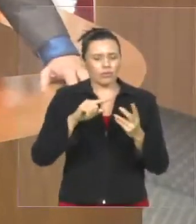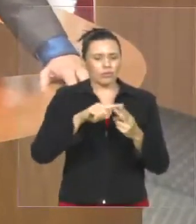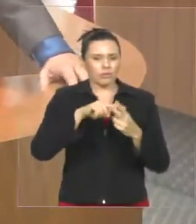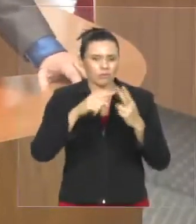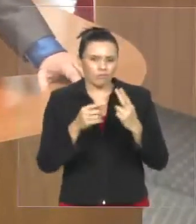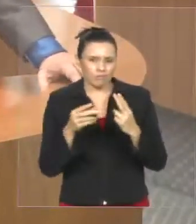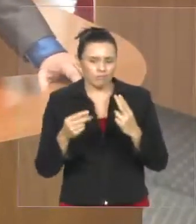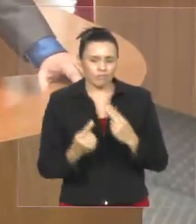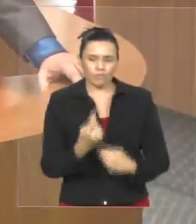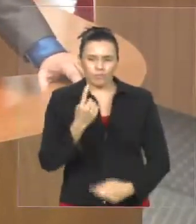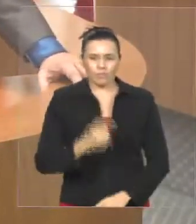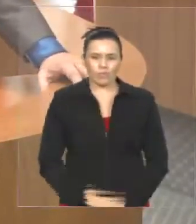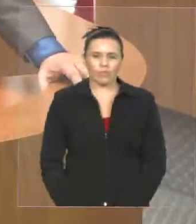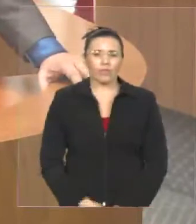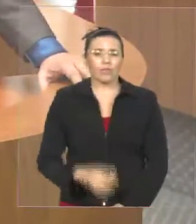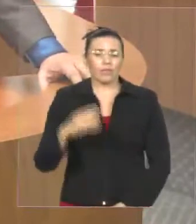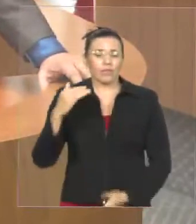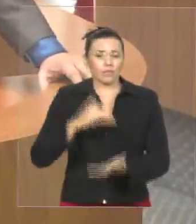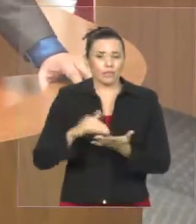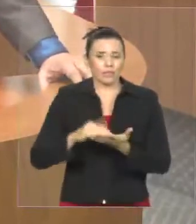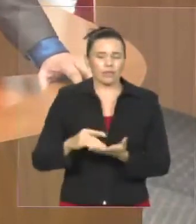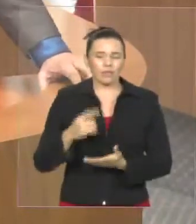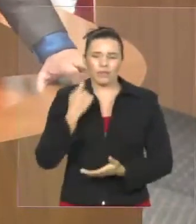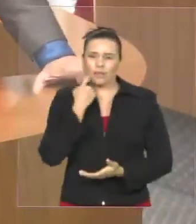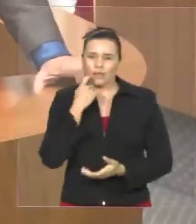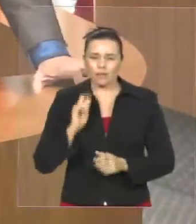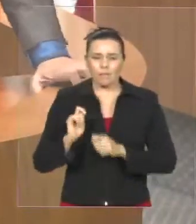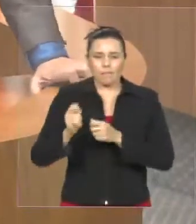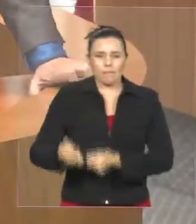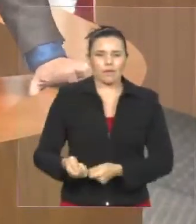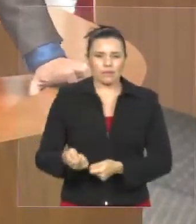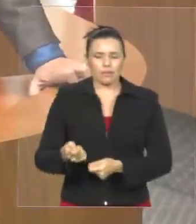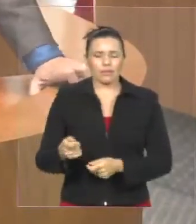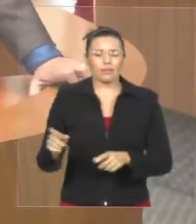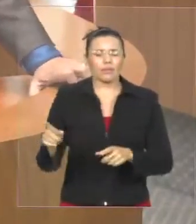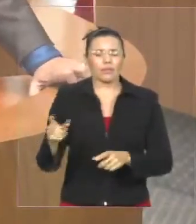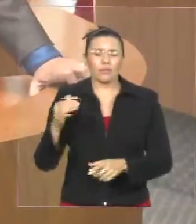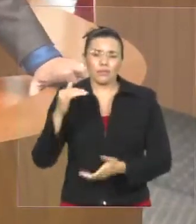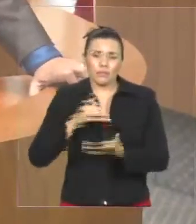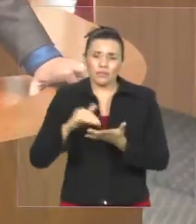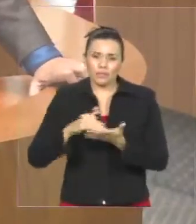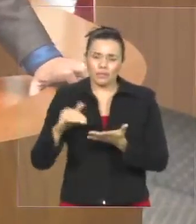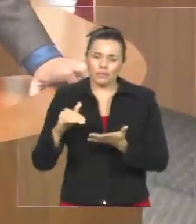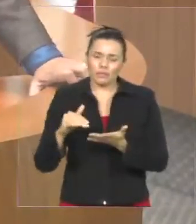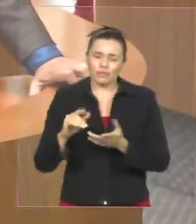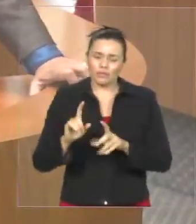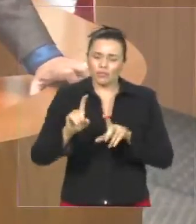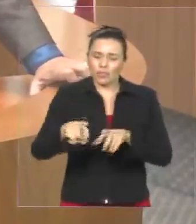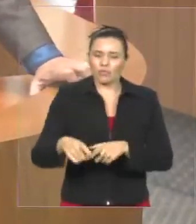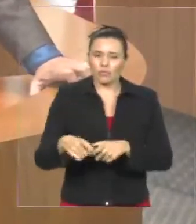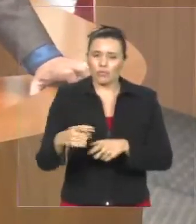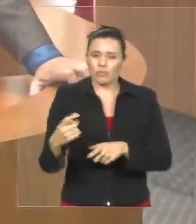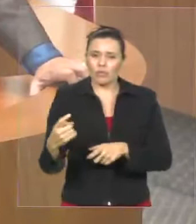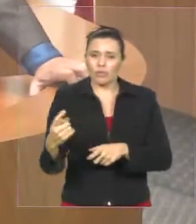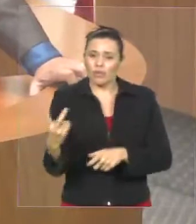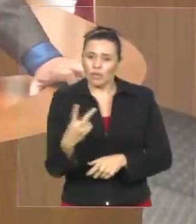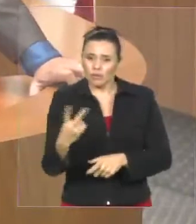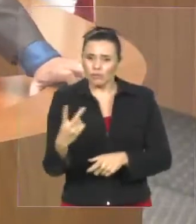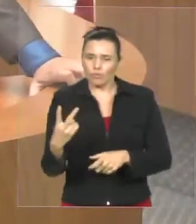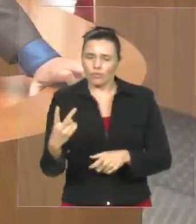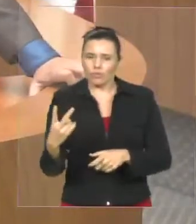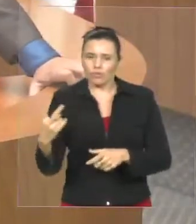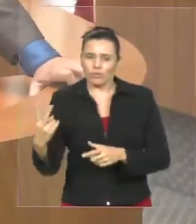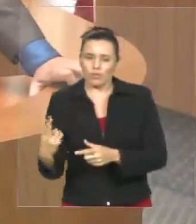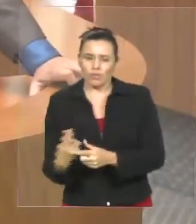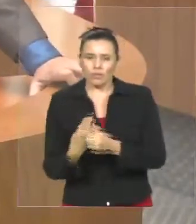de Agricultura. O governo Flávio Dino tem feito todos os esforços. Entretanto, o